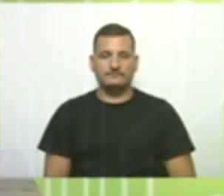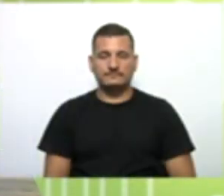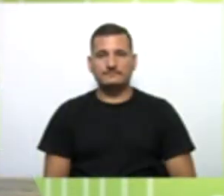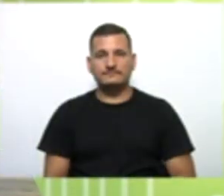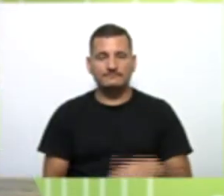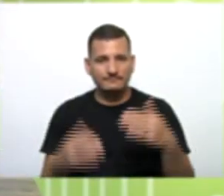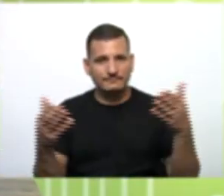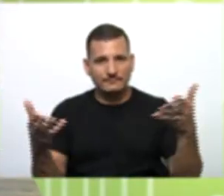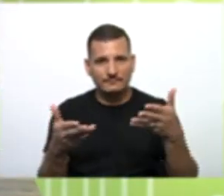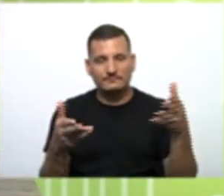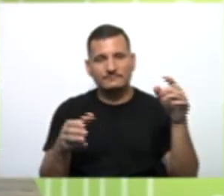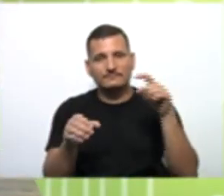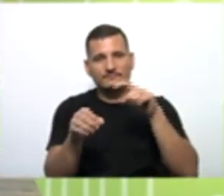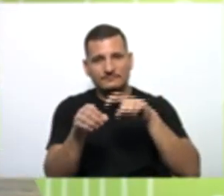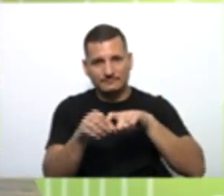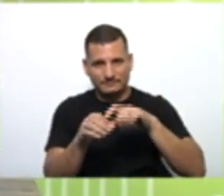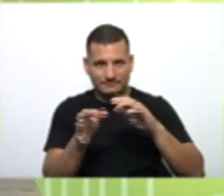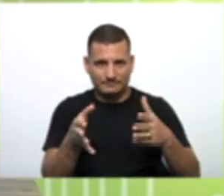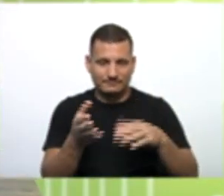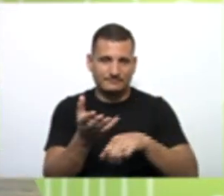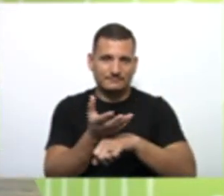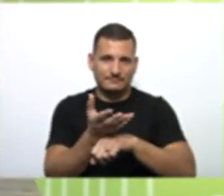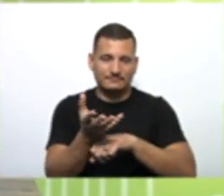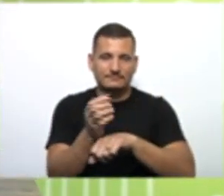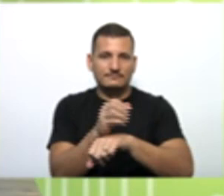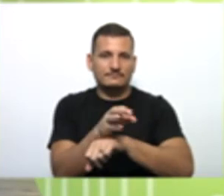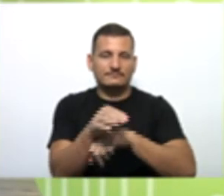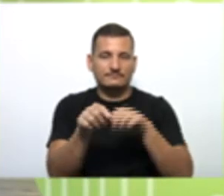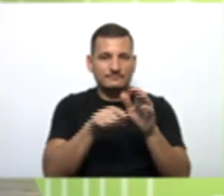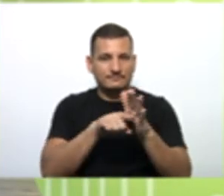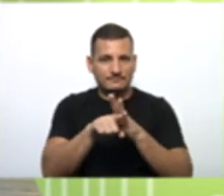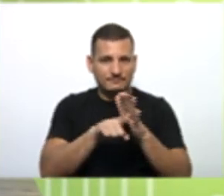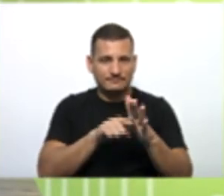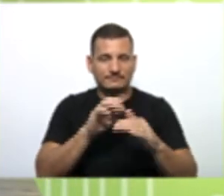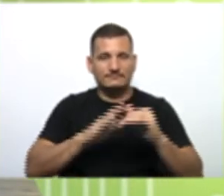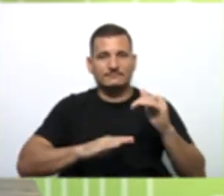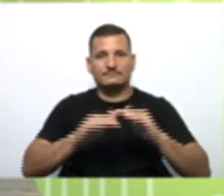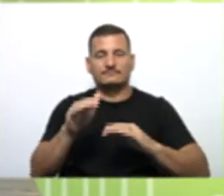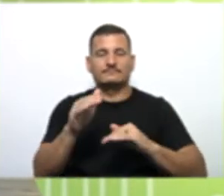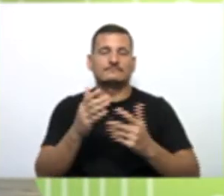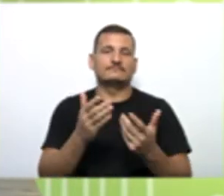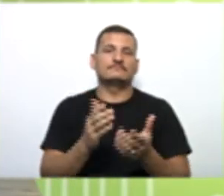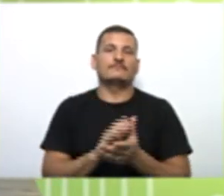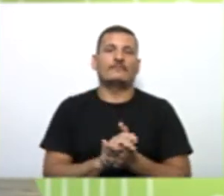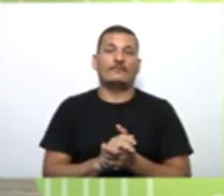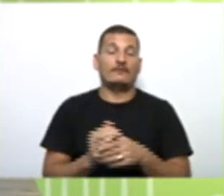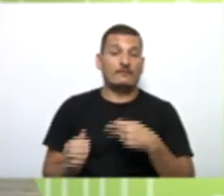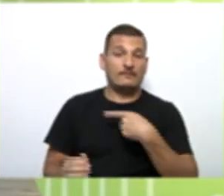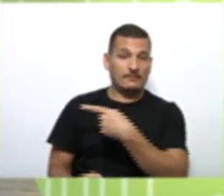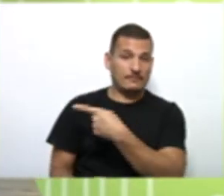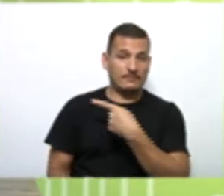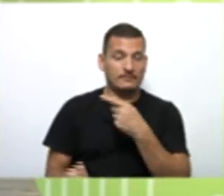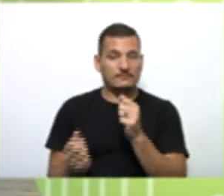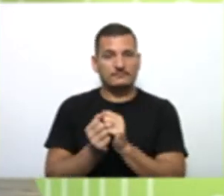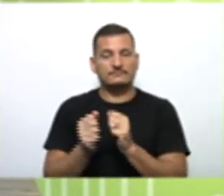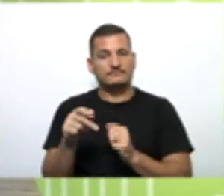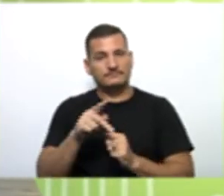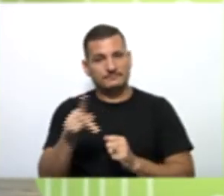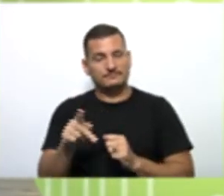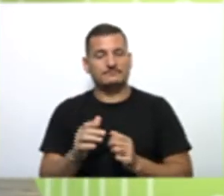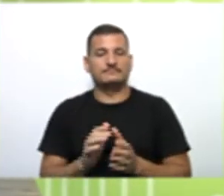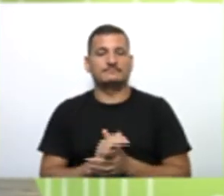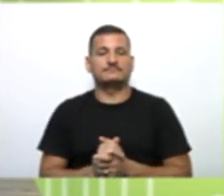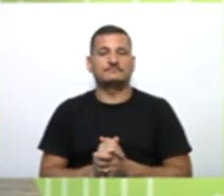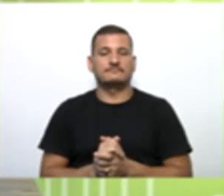De volta à nossa disciplina de orientação para pesquisa e prática profissional. Estamos aqui, professor Cássio e eu, professora Anabela